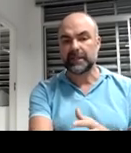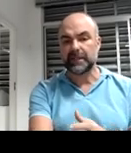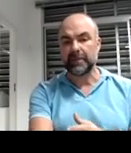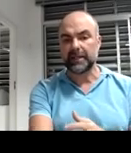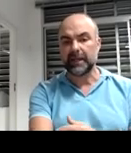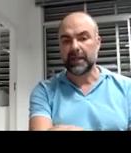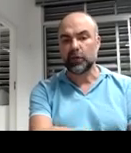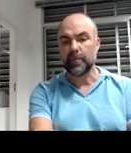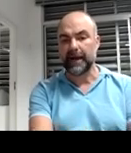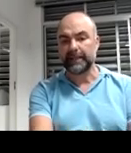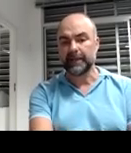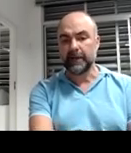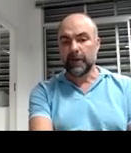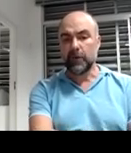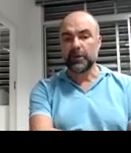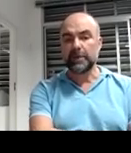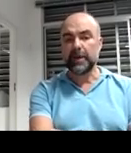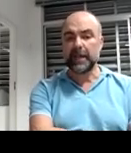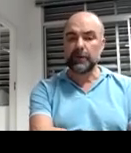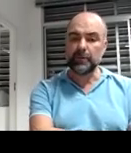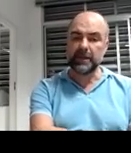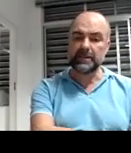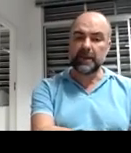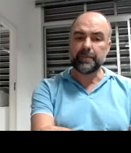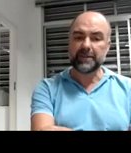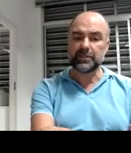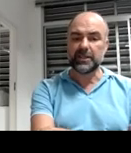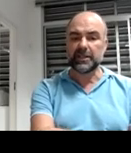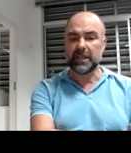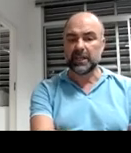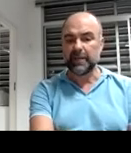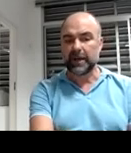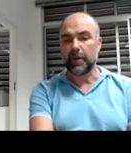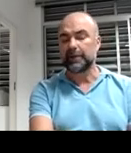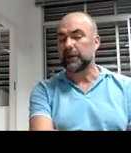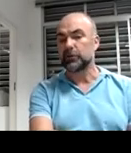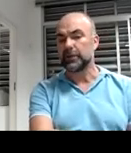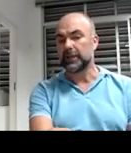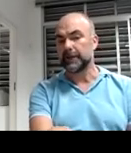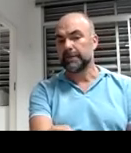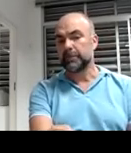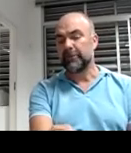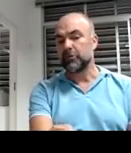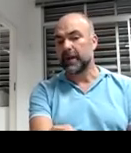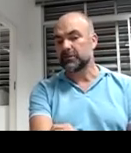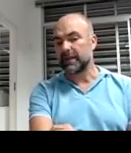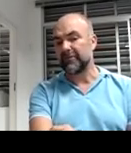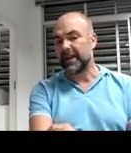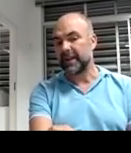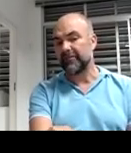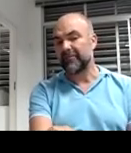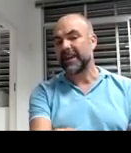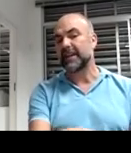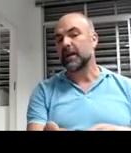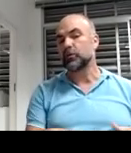uma empresa que também está aqui incubada, como também umas empresas de TIC, de meca optoeletrônica, que foi o caso da